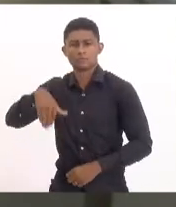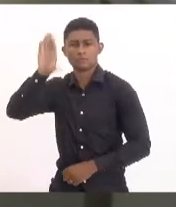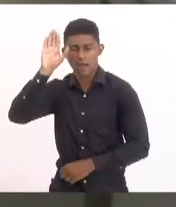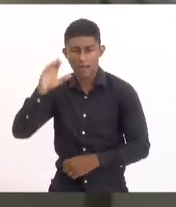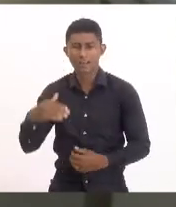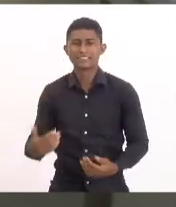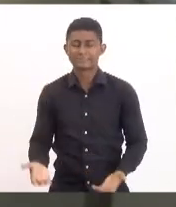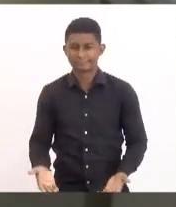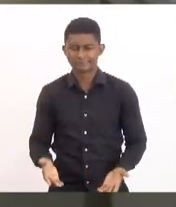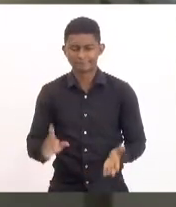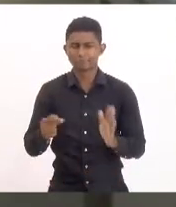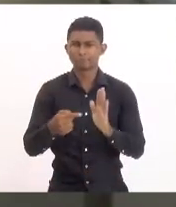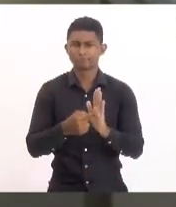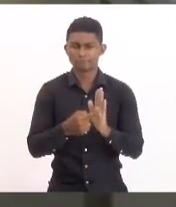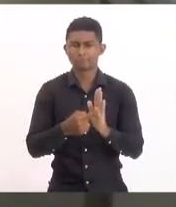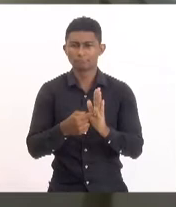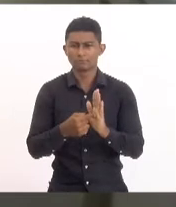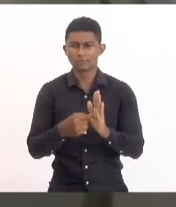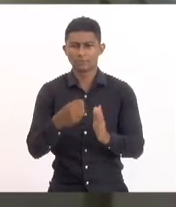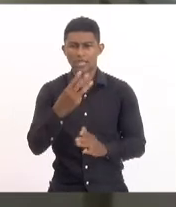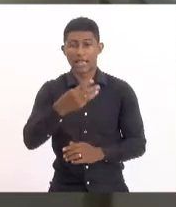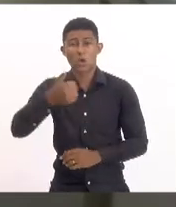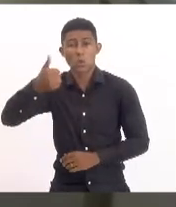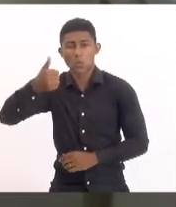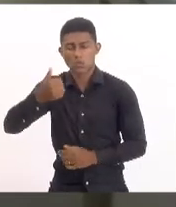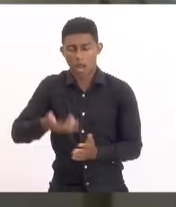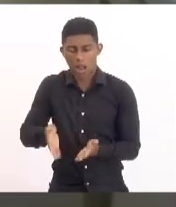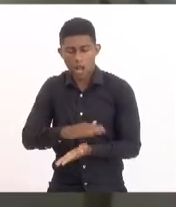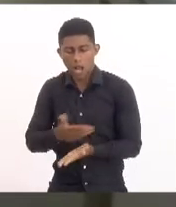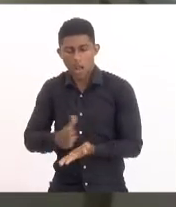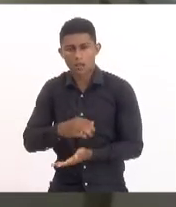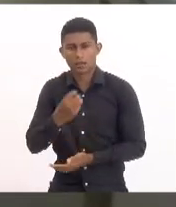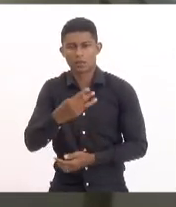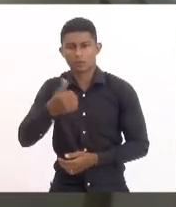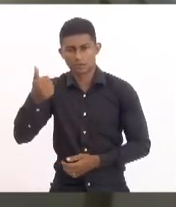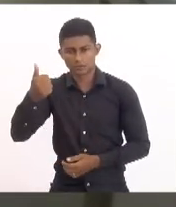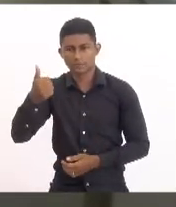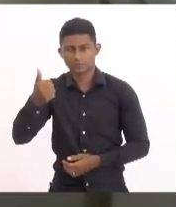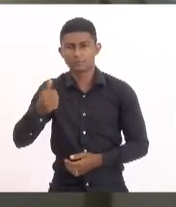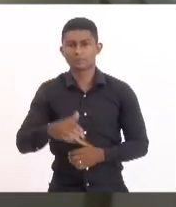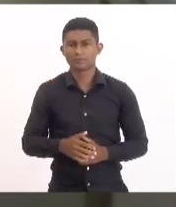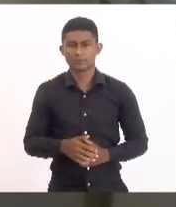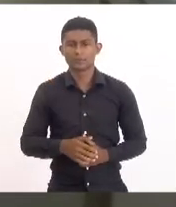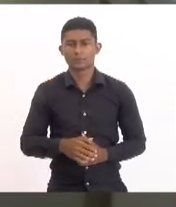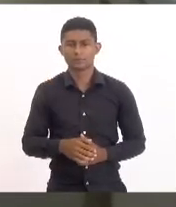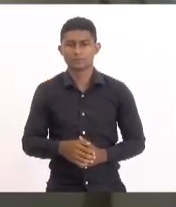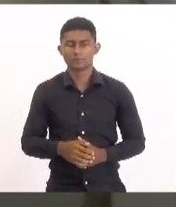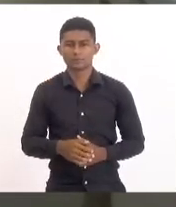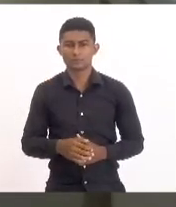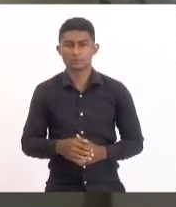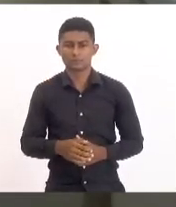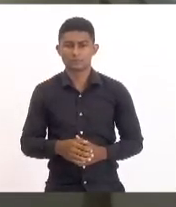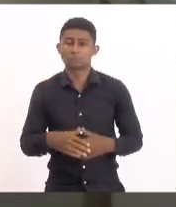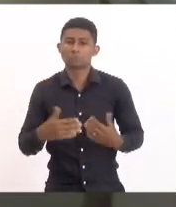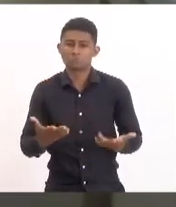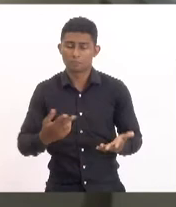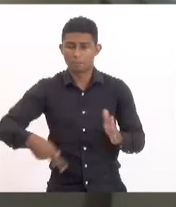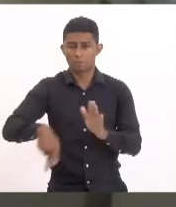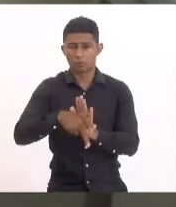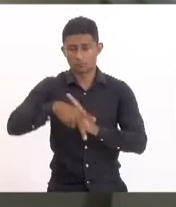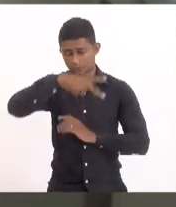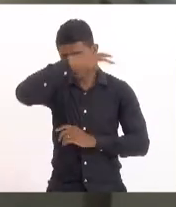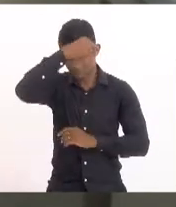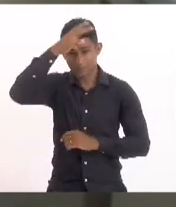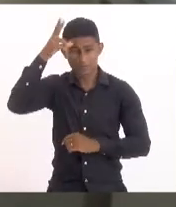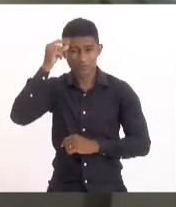atualizadíssimo, são 31 páginas, atualizadíssimo, acabou de ser editado, da Prefeitura da cidade do